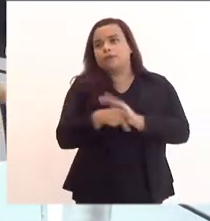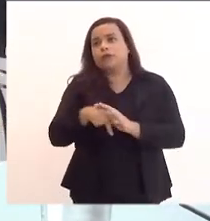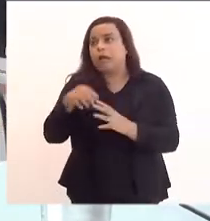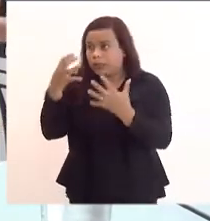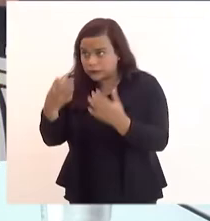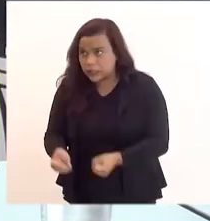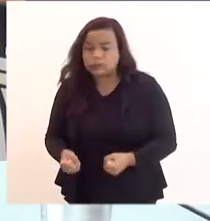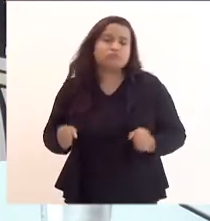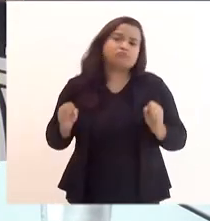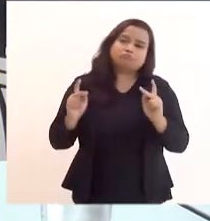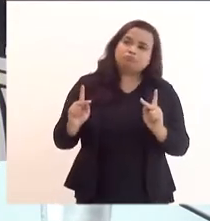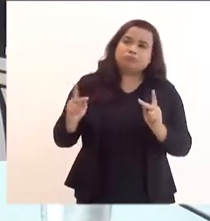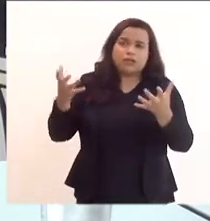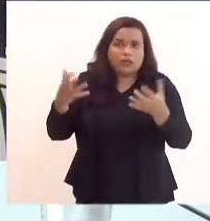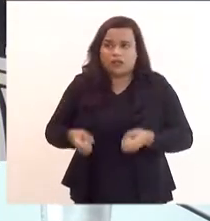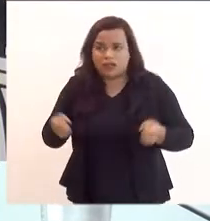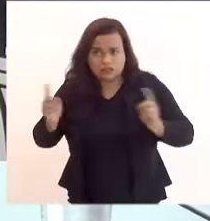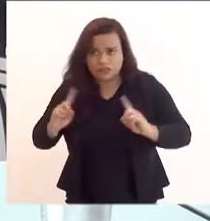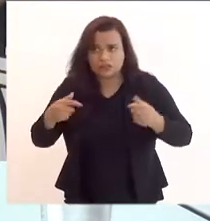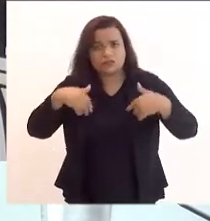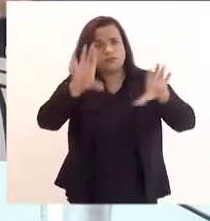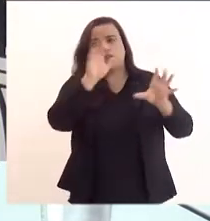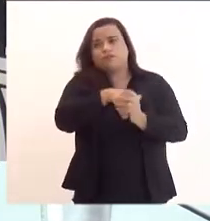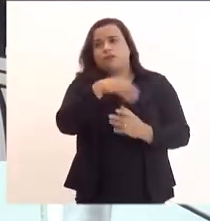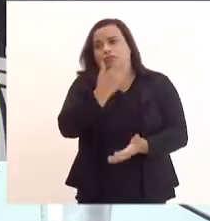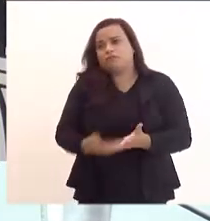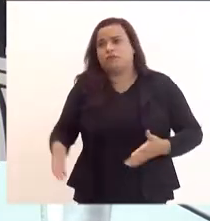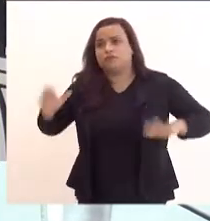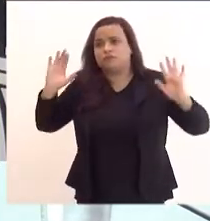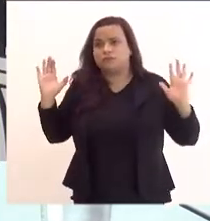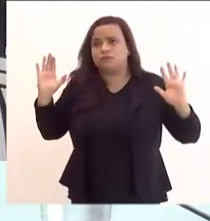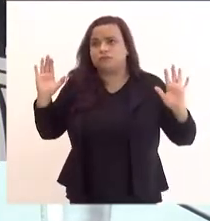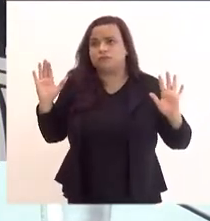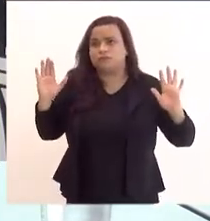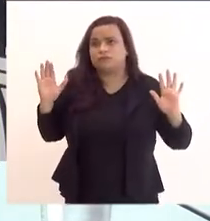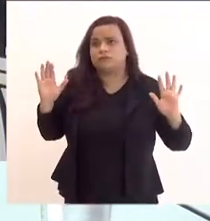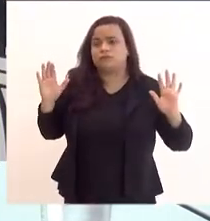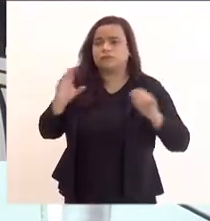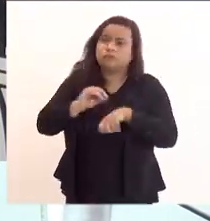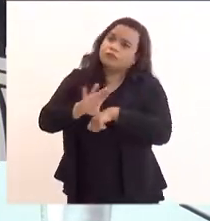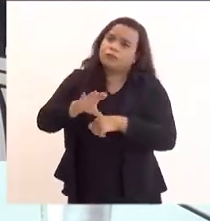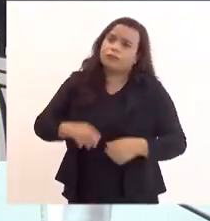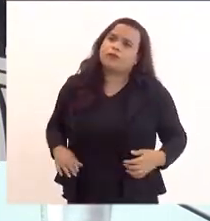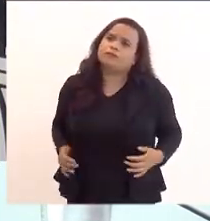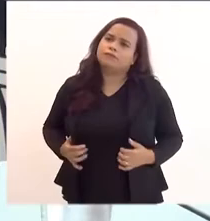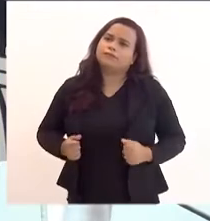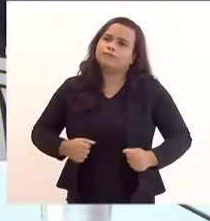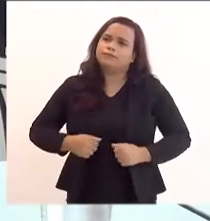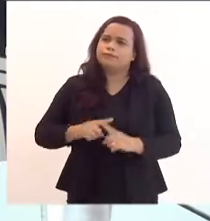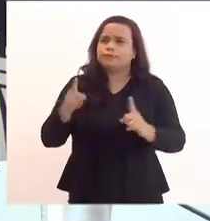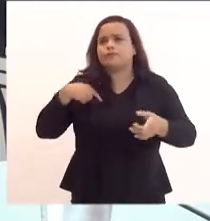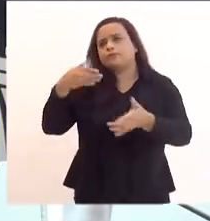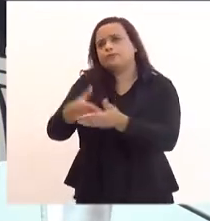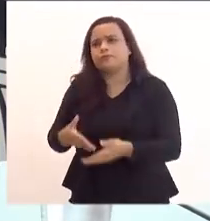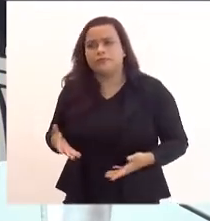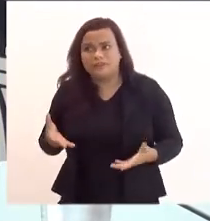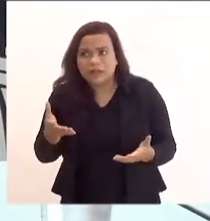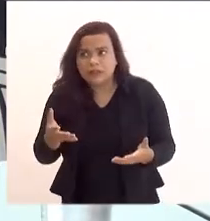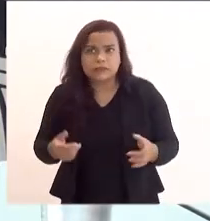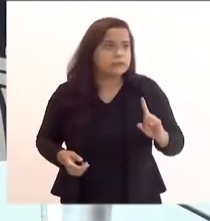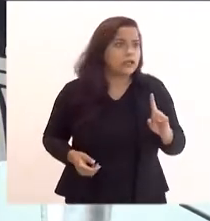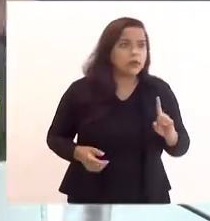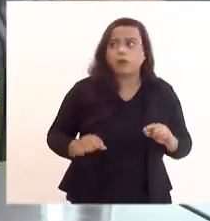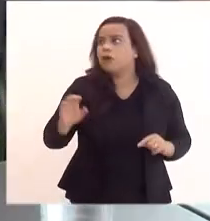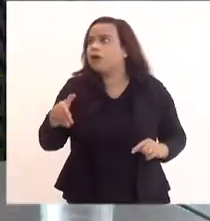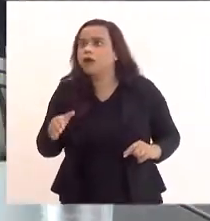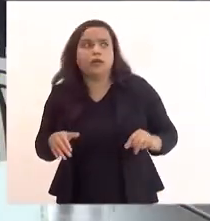bem. Se não aceitar, é até para votar. Eu perco sem problema nenhum. Fiz uma sugestão. Mas ficou, vai ou não vai